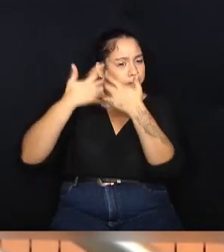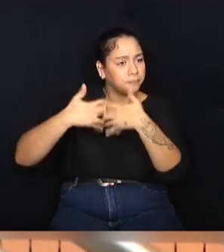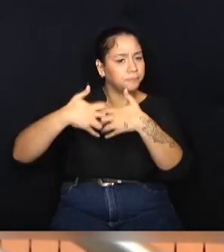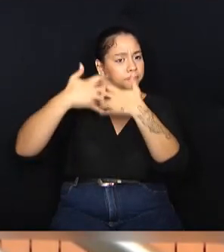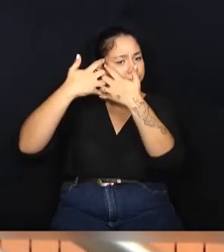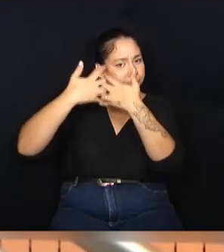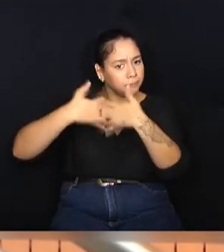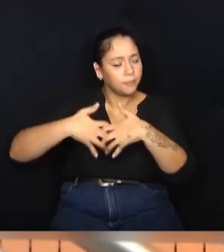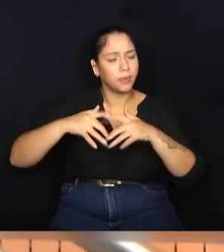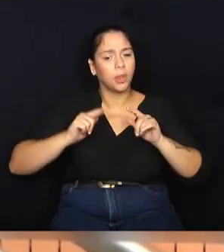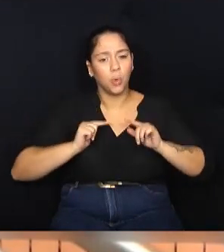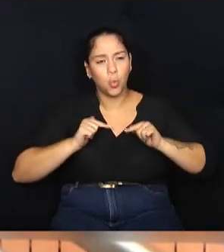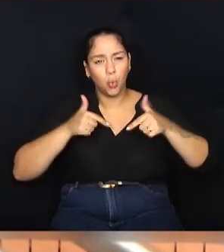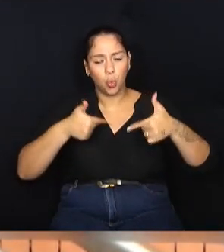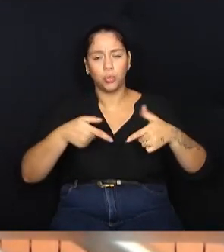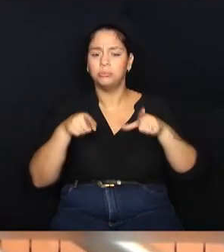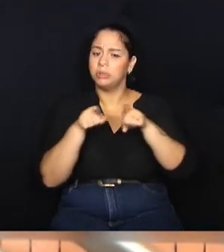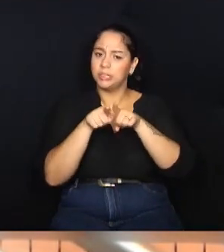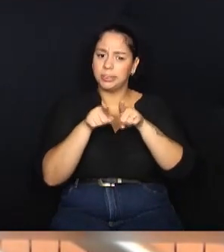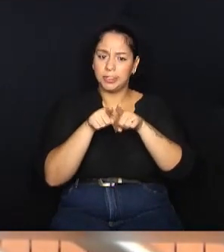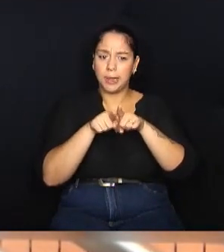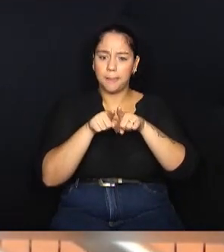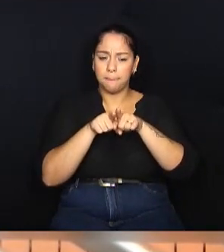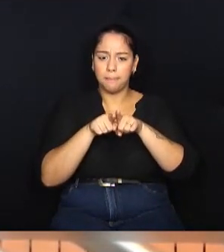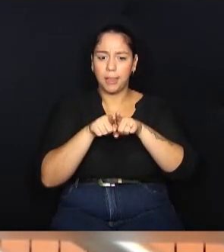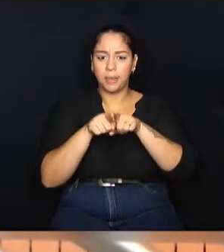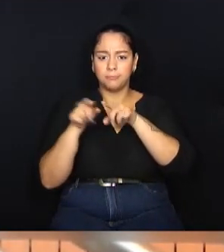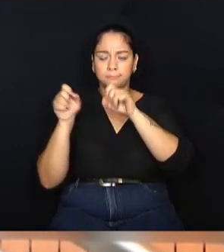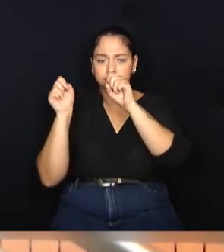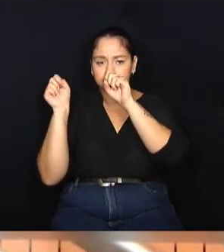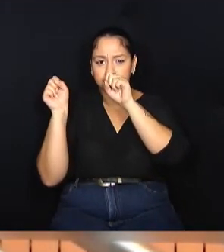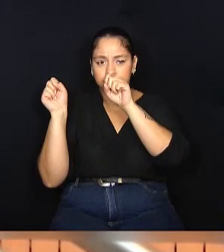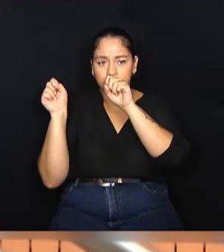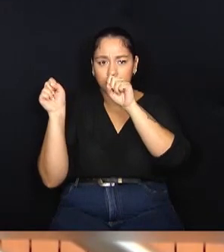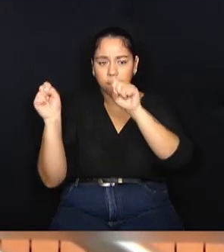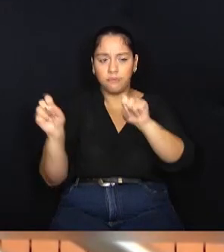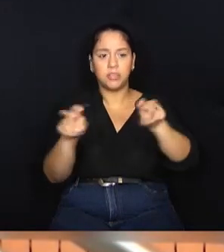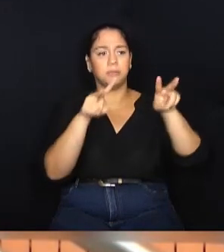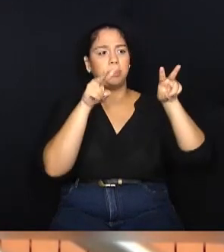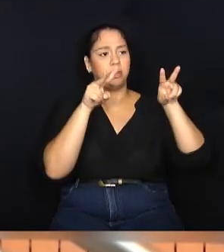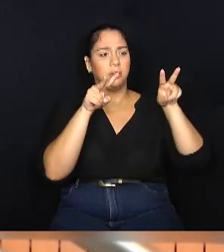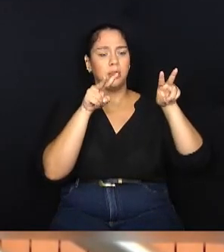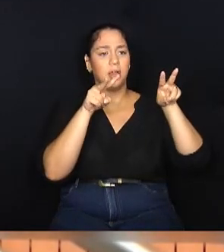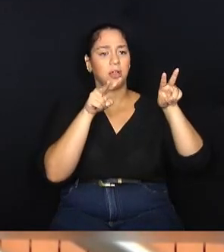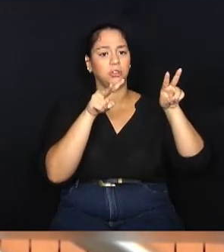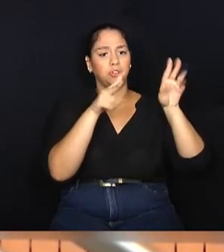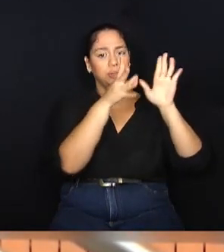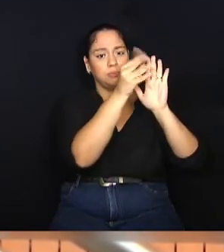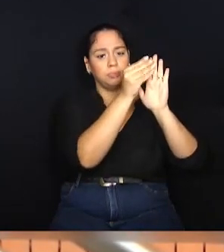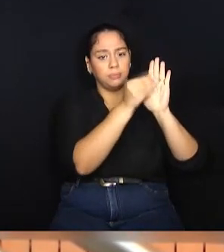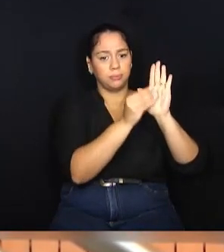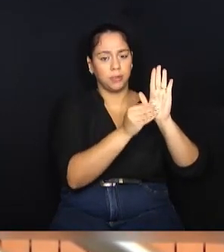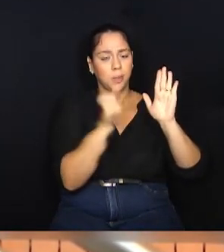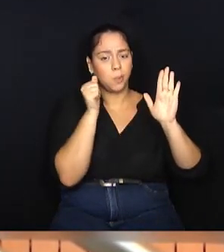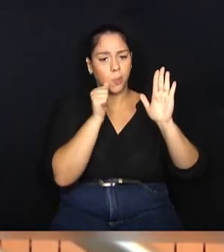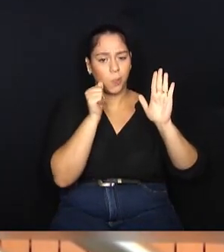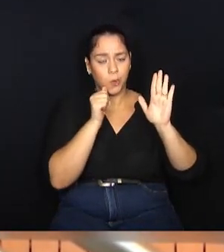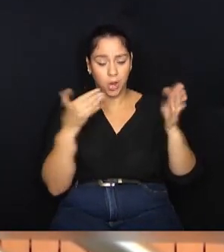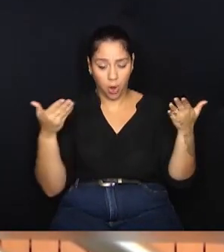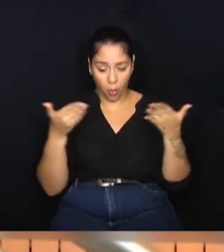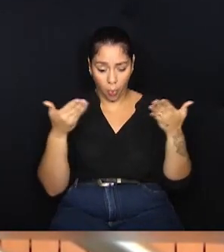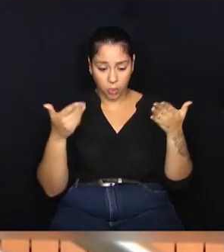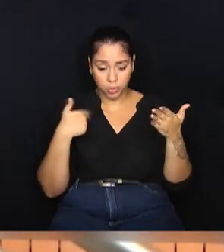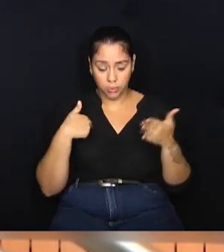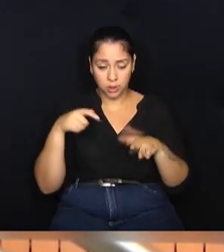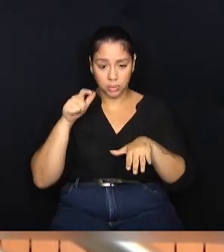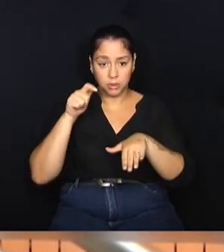fazer luta e para poder dar visibilidade para a pauta das mulheres. Eu estava agora, até esse